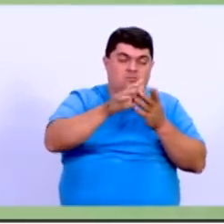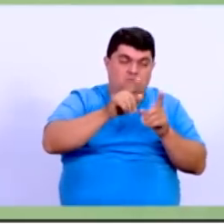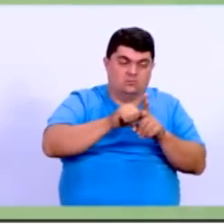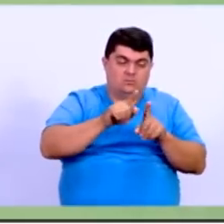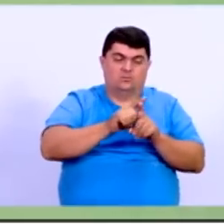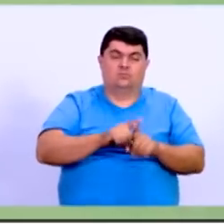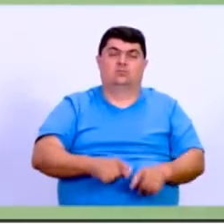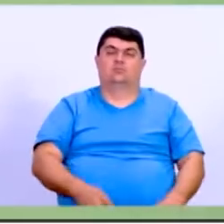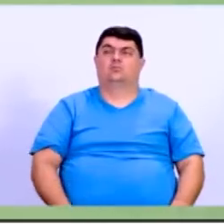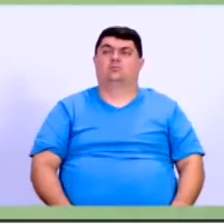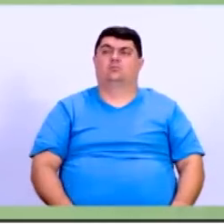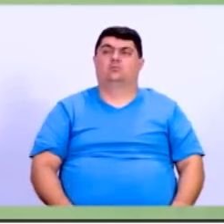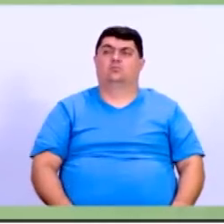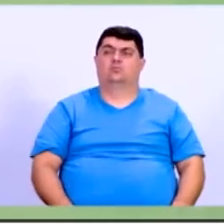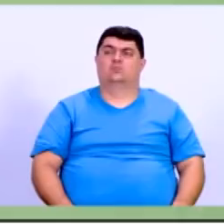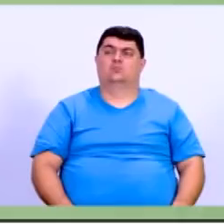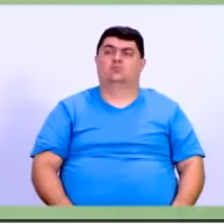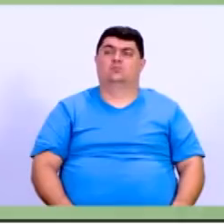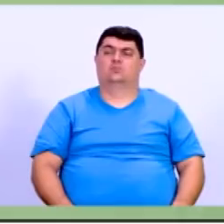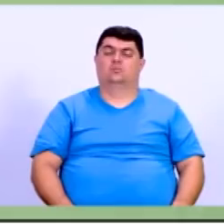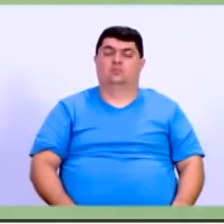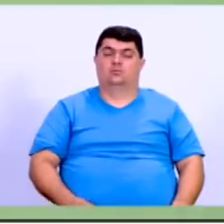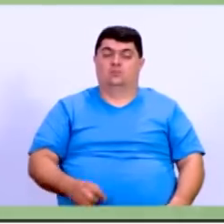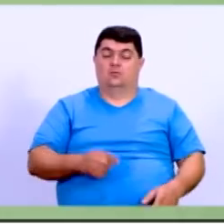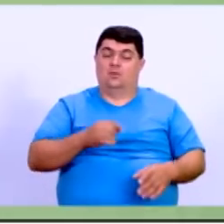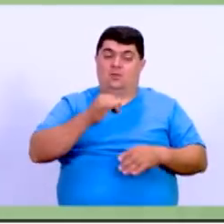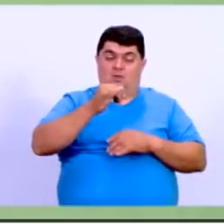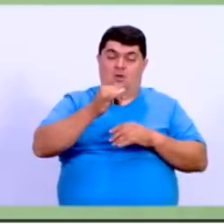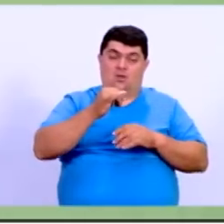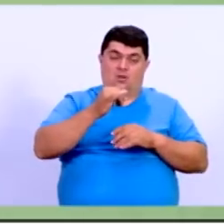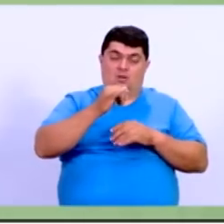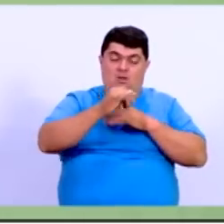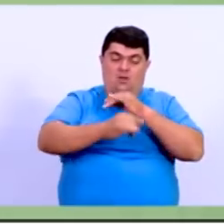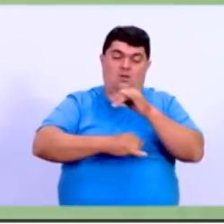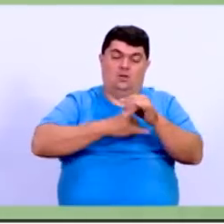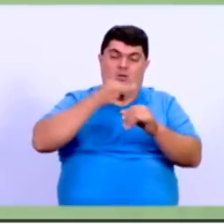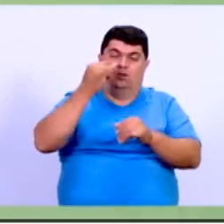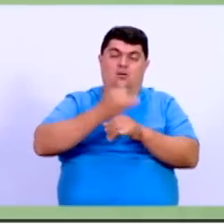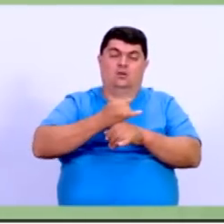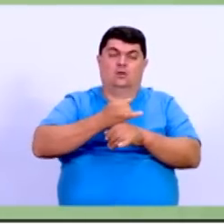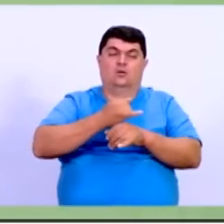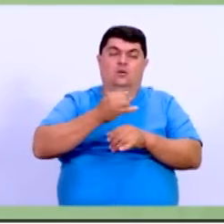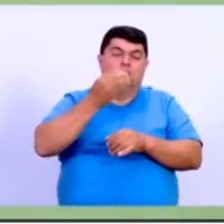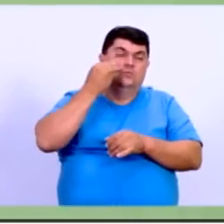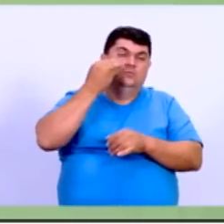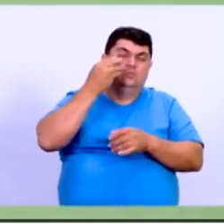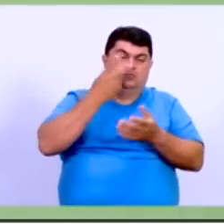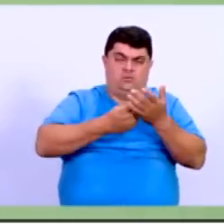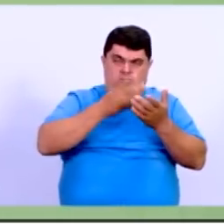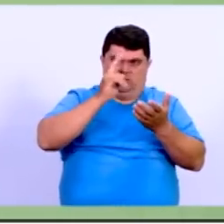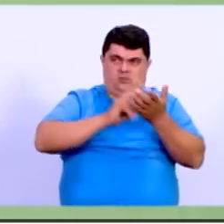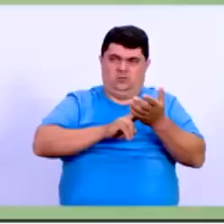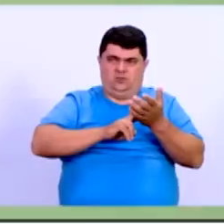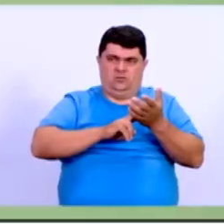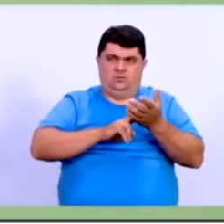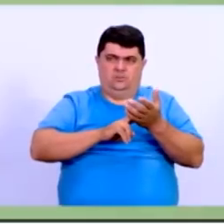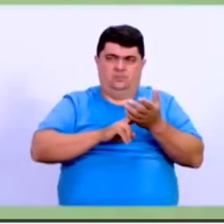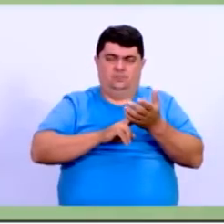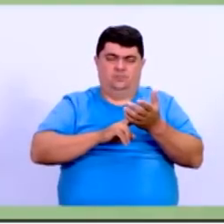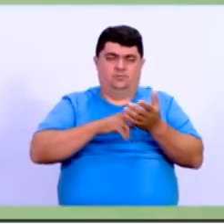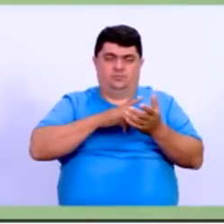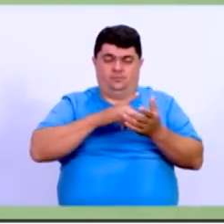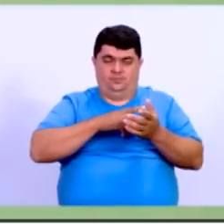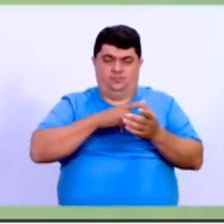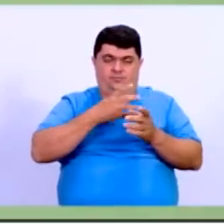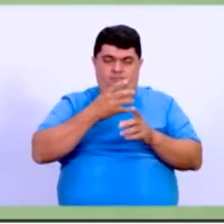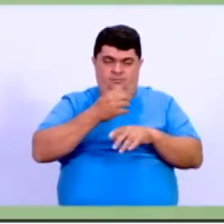de serviço de impressora. De internet, que o professor falou ali, por exemplo, numa rede Wi-Fi, né, você vai compartilhar o serviço de internet. Você tem um antivírus